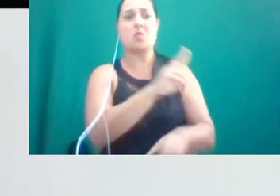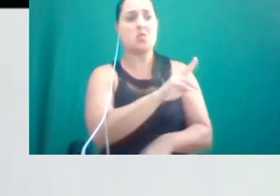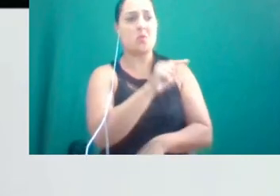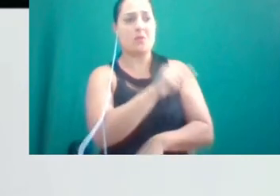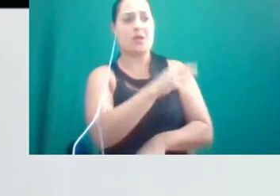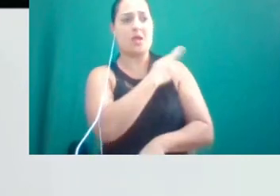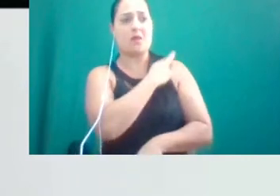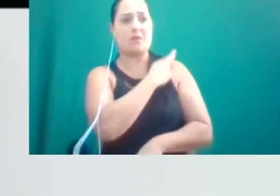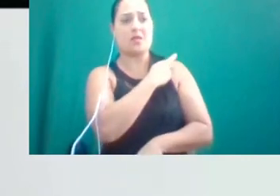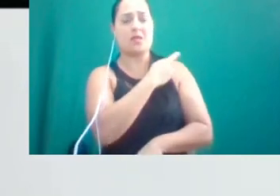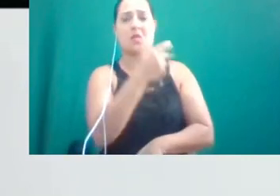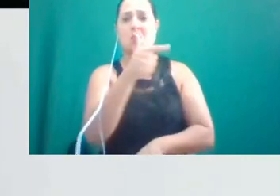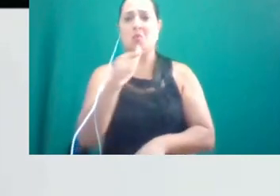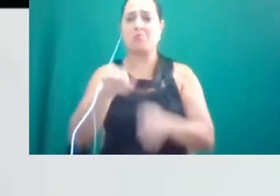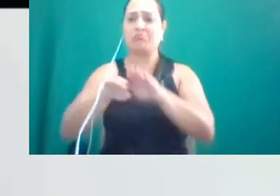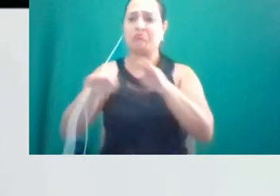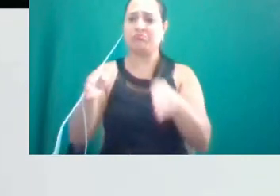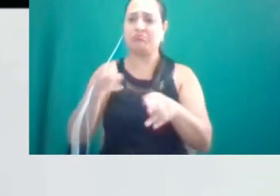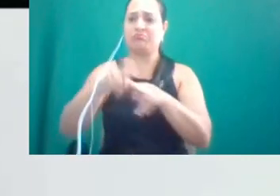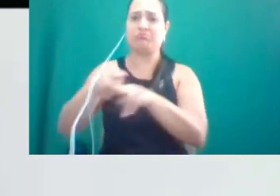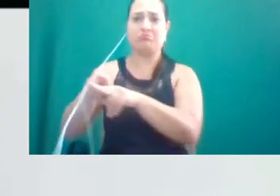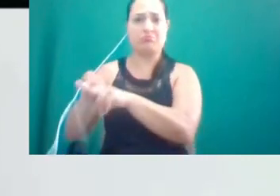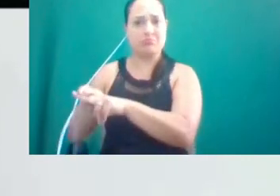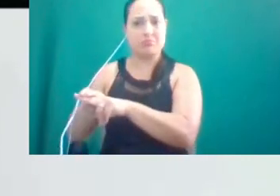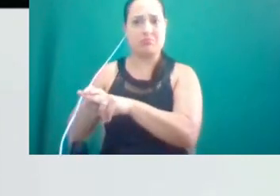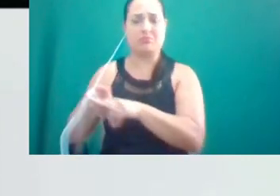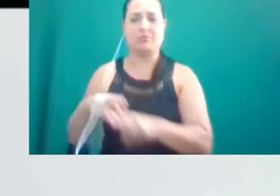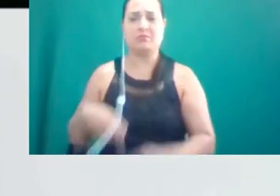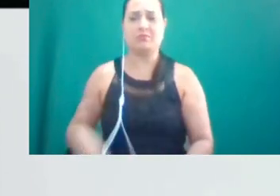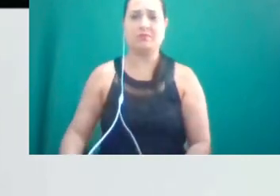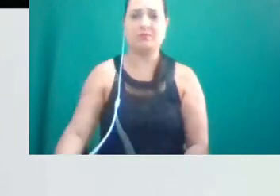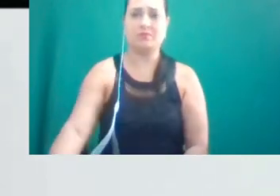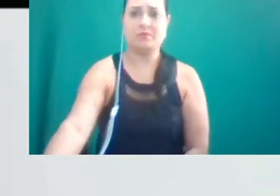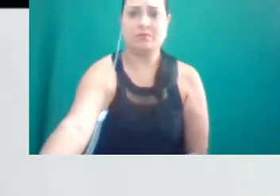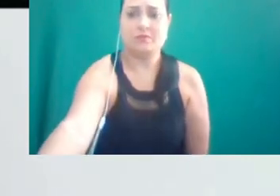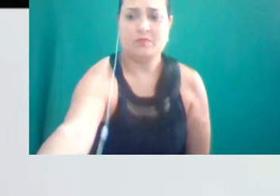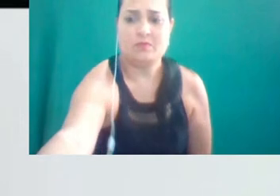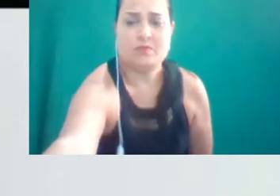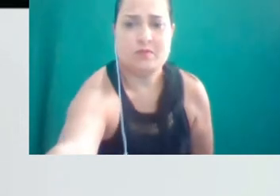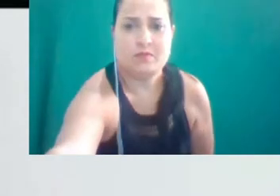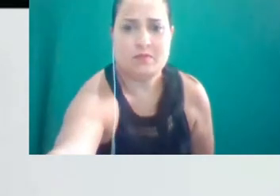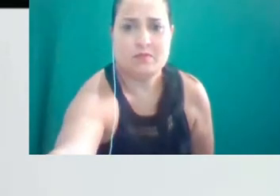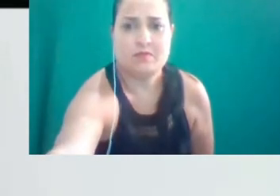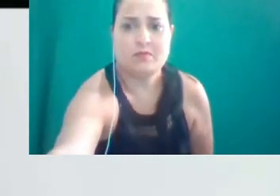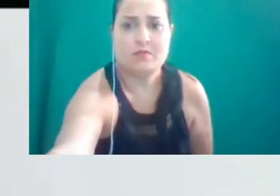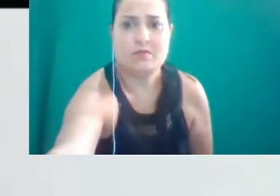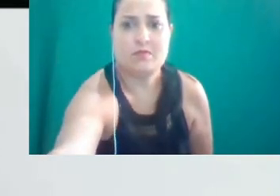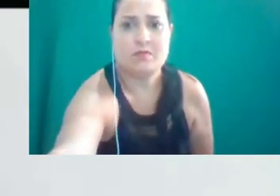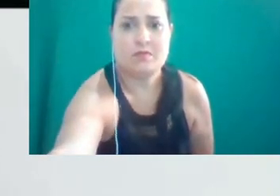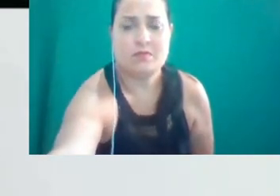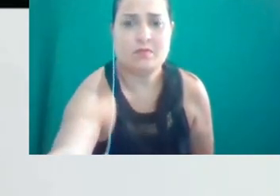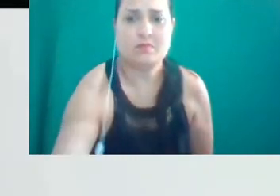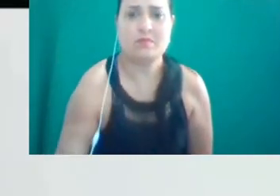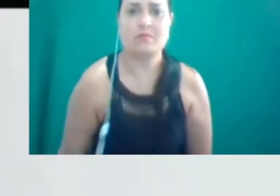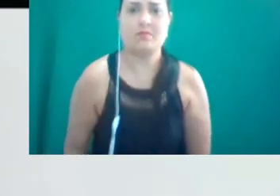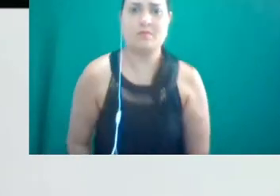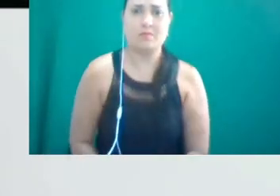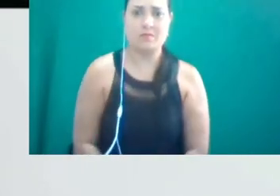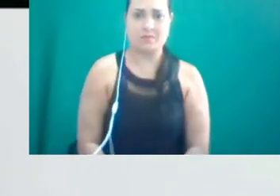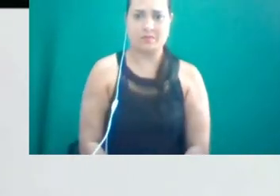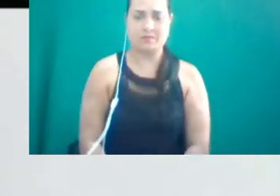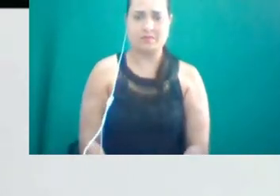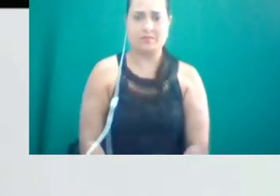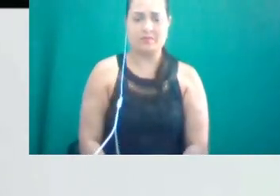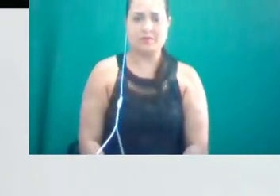da UFRPE sede, da Unidade Acadêmica de Serra Talhada, UASH, da Unidade Acadêmica do Cabo de